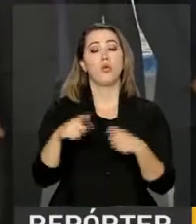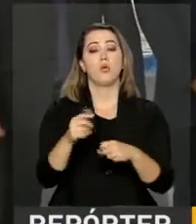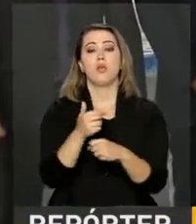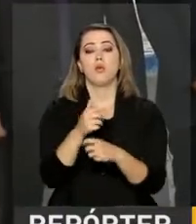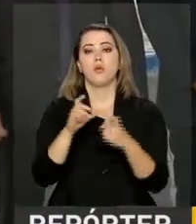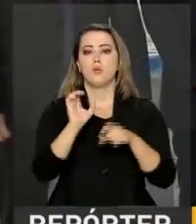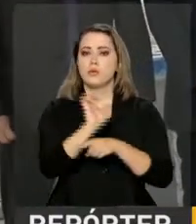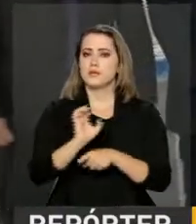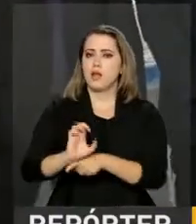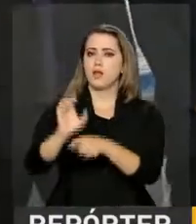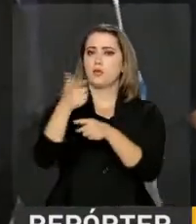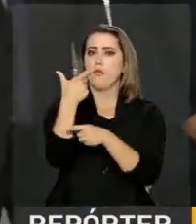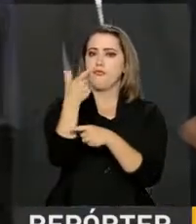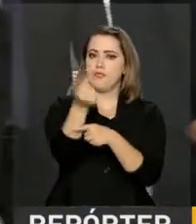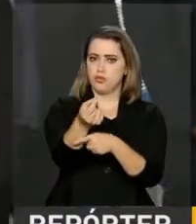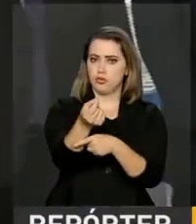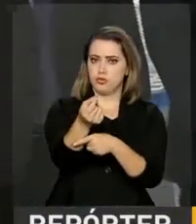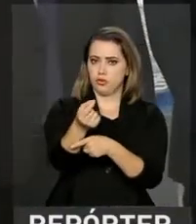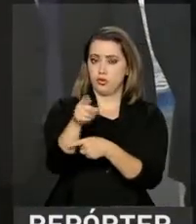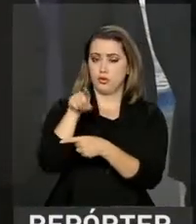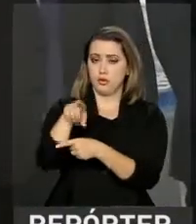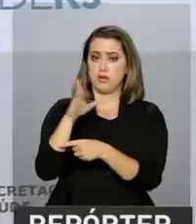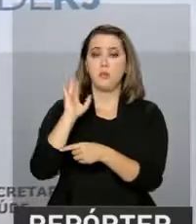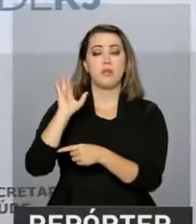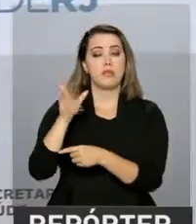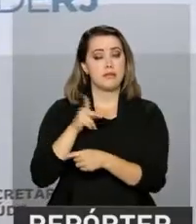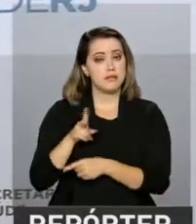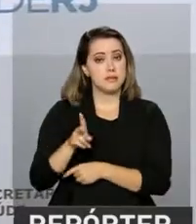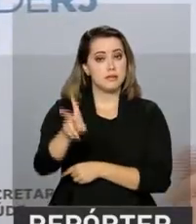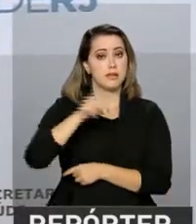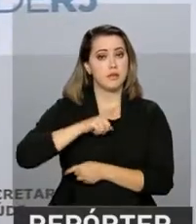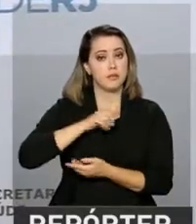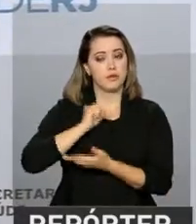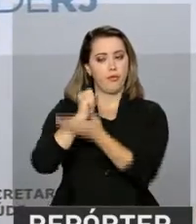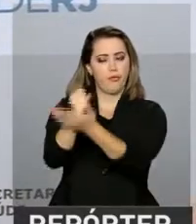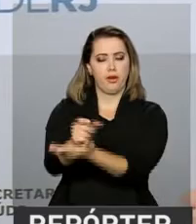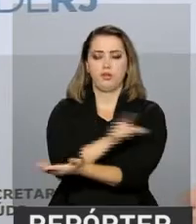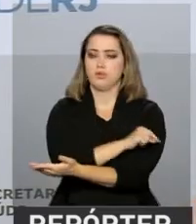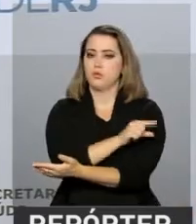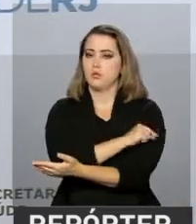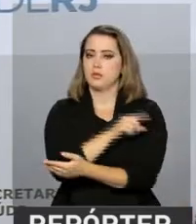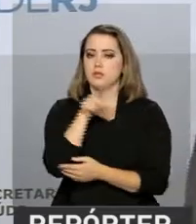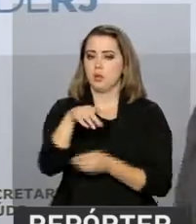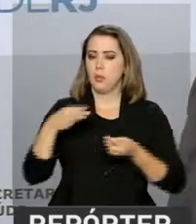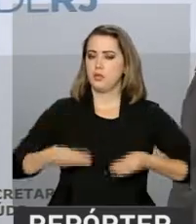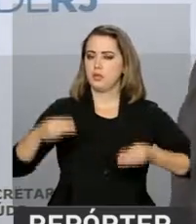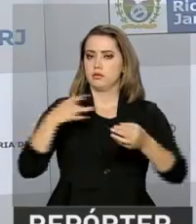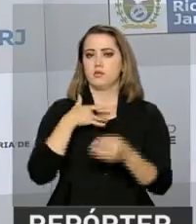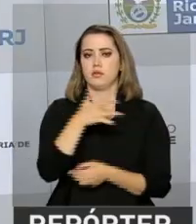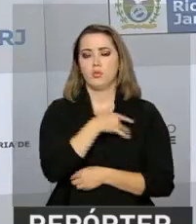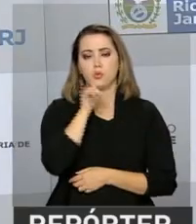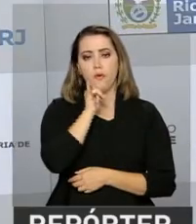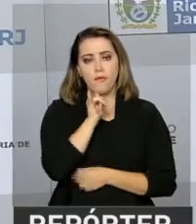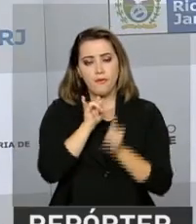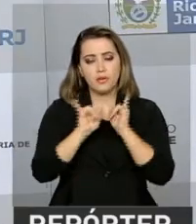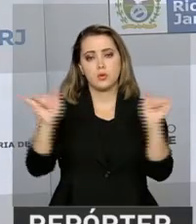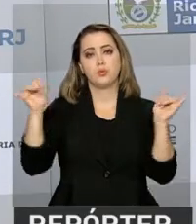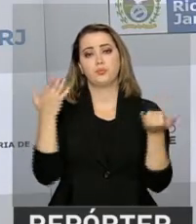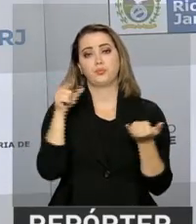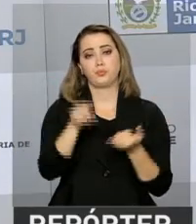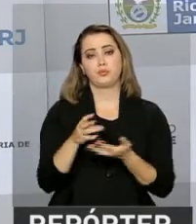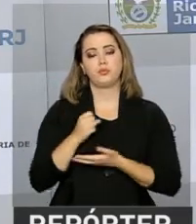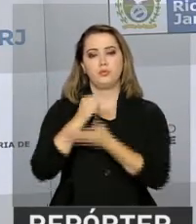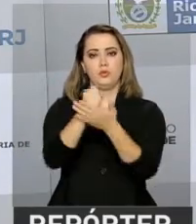receber doses permanentes da vacina contra a doença. O anúncio foi feito pelo ministro da Saúde, Ricardo Barros. Para garantir